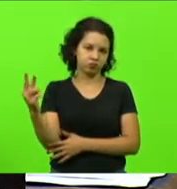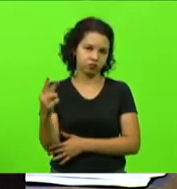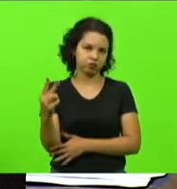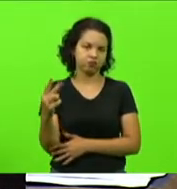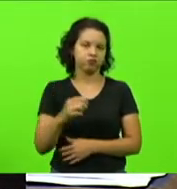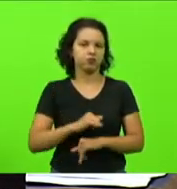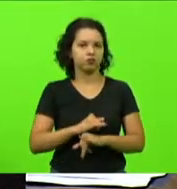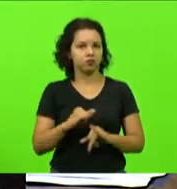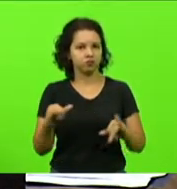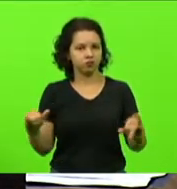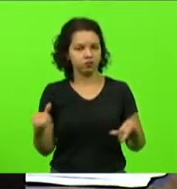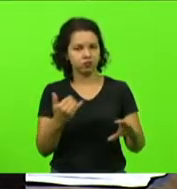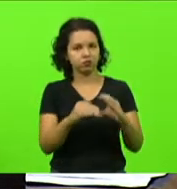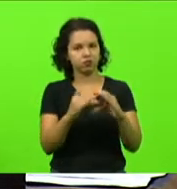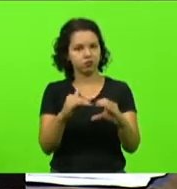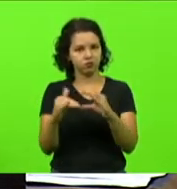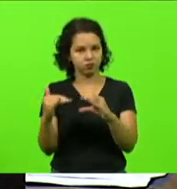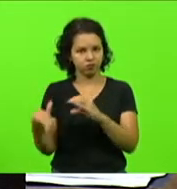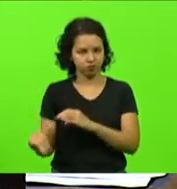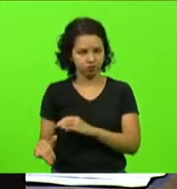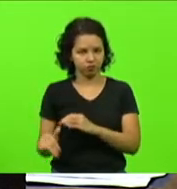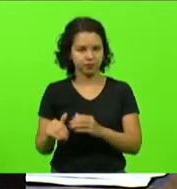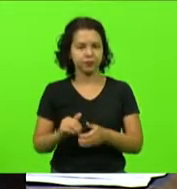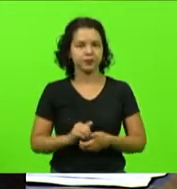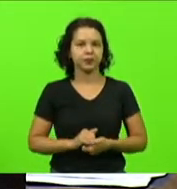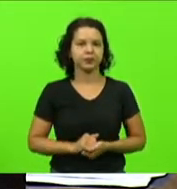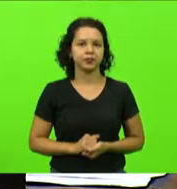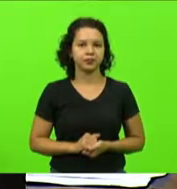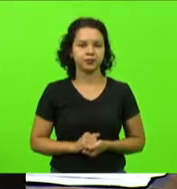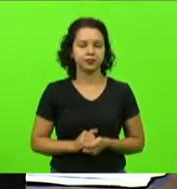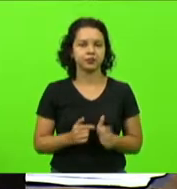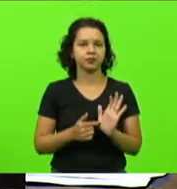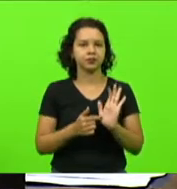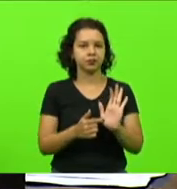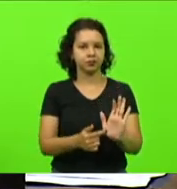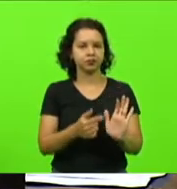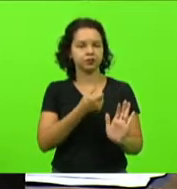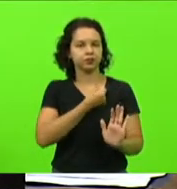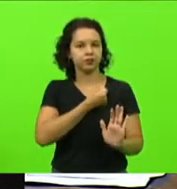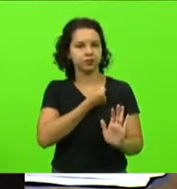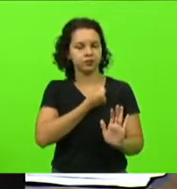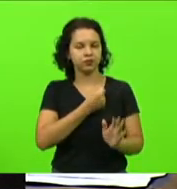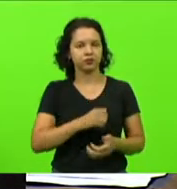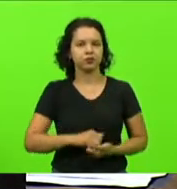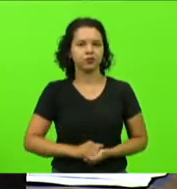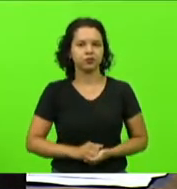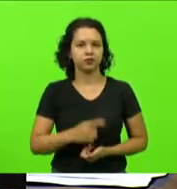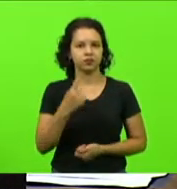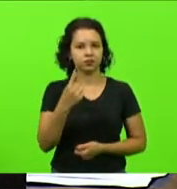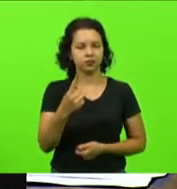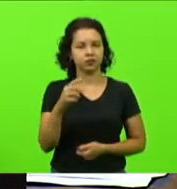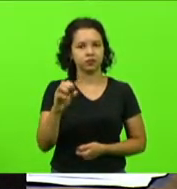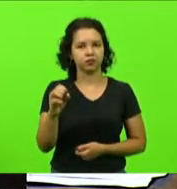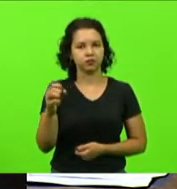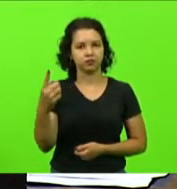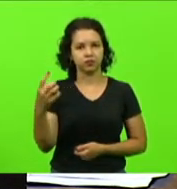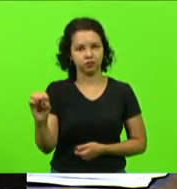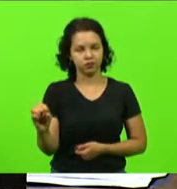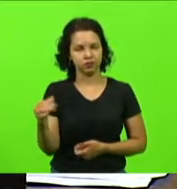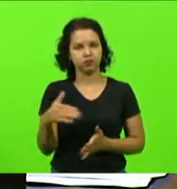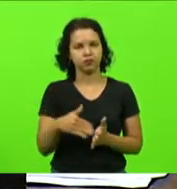comunicou que encaminhará aos destinatários as indicações nº 110 a 113,